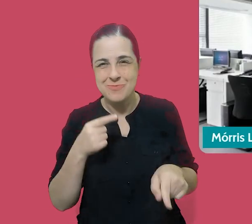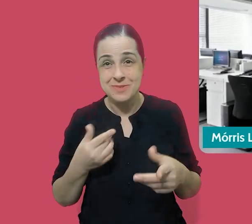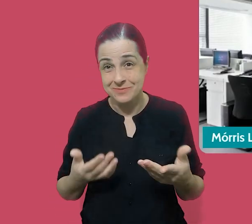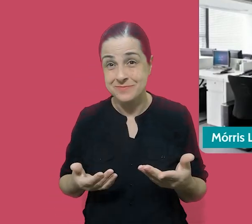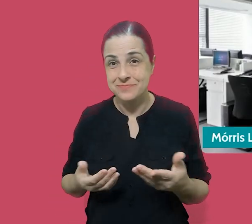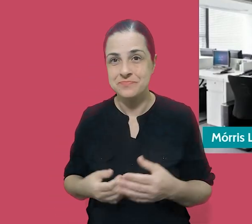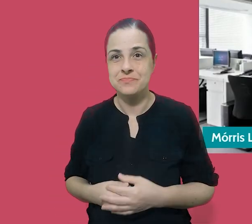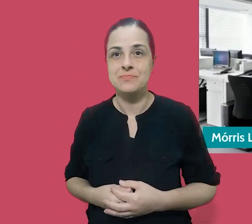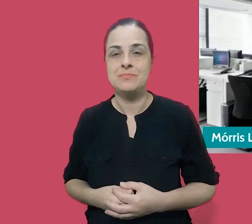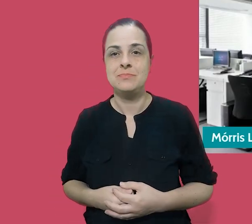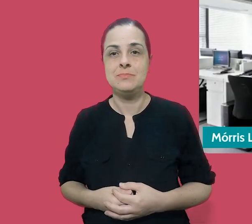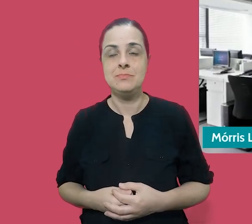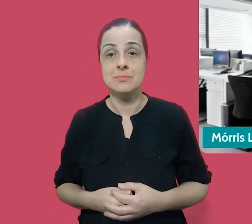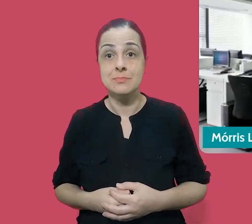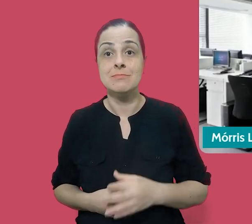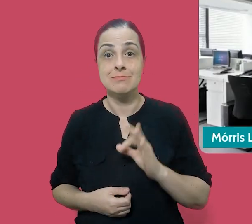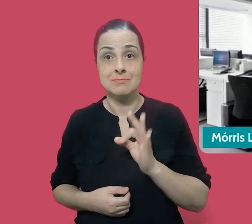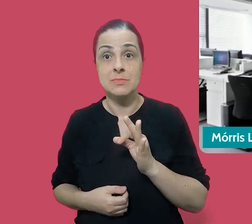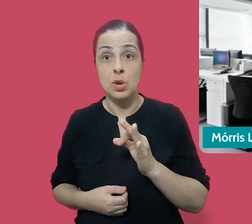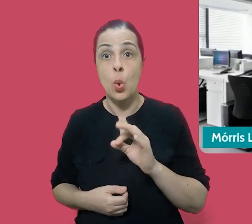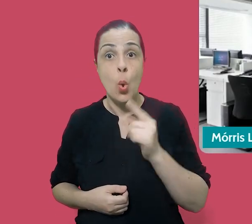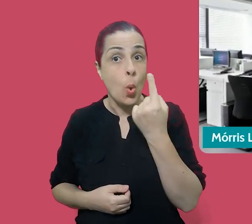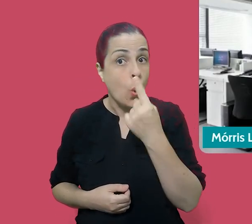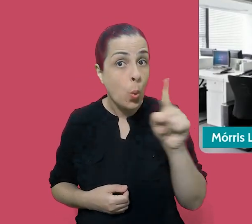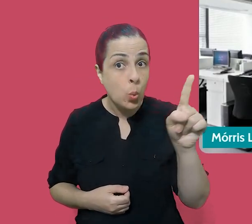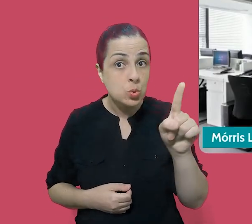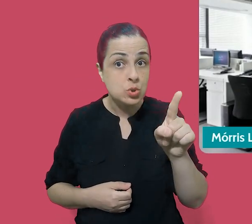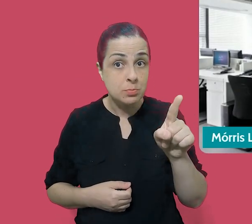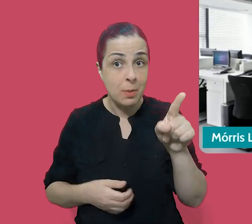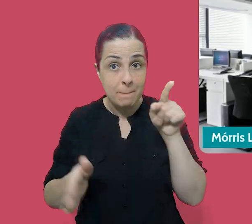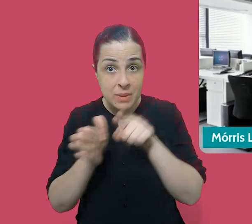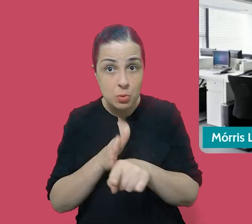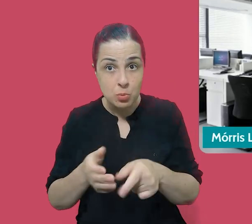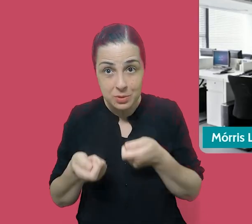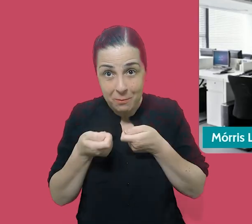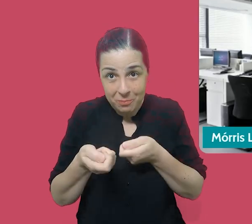Perfeito. Fabi, você quer fazer a última provocação?